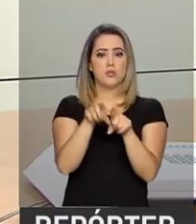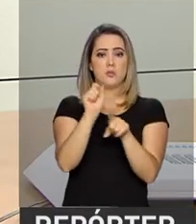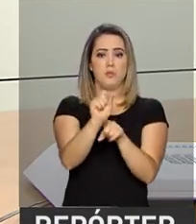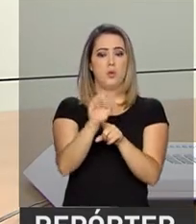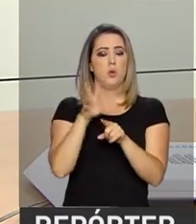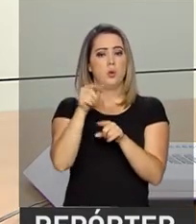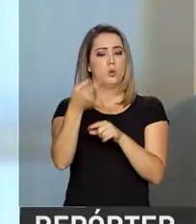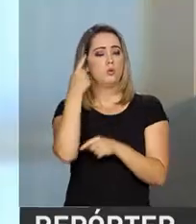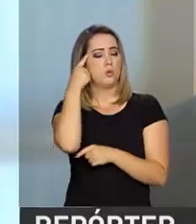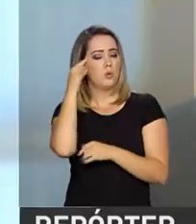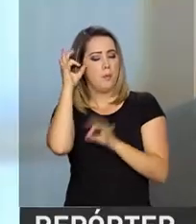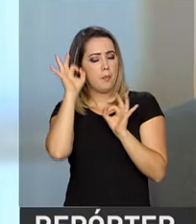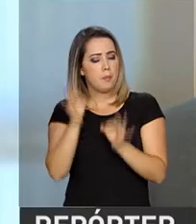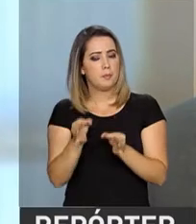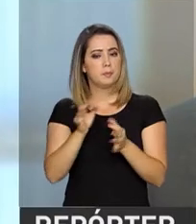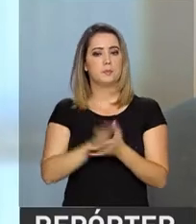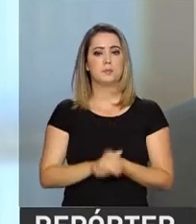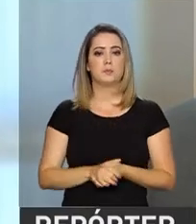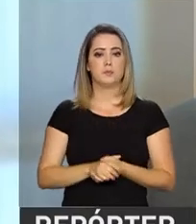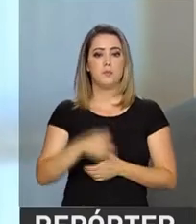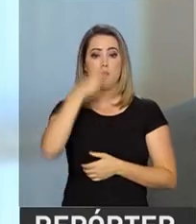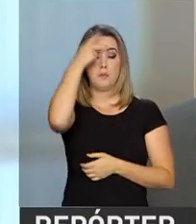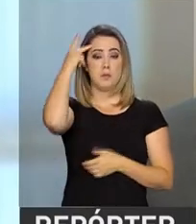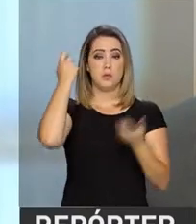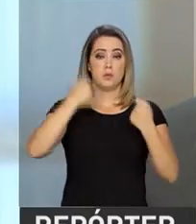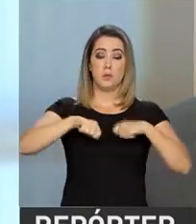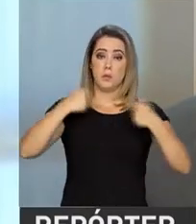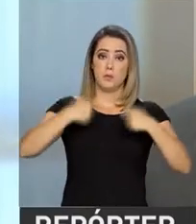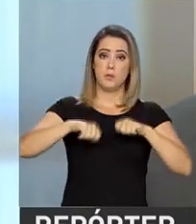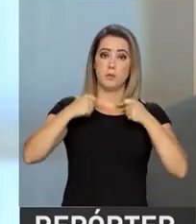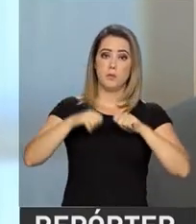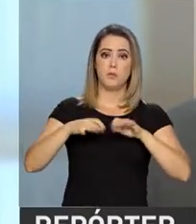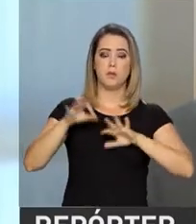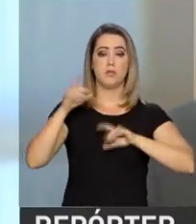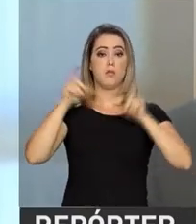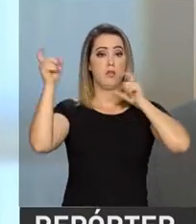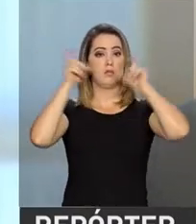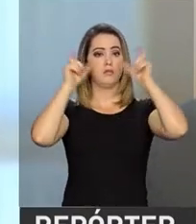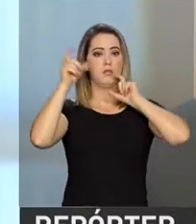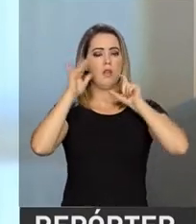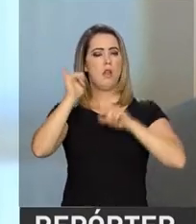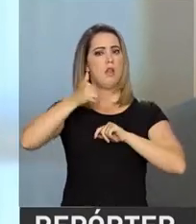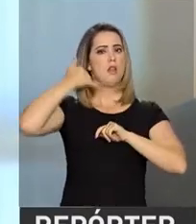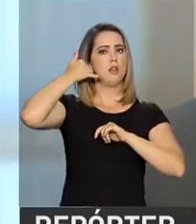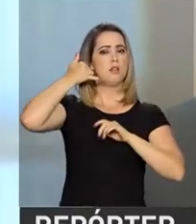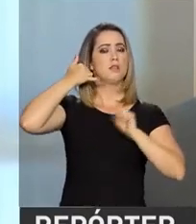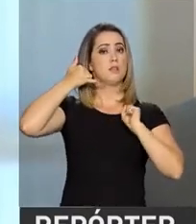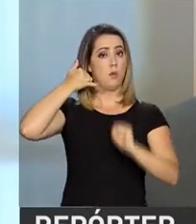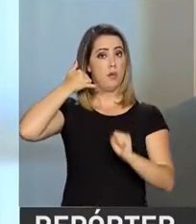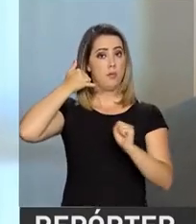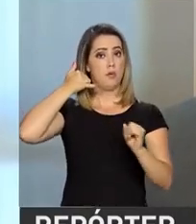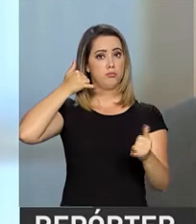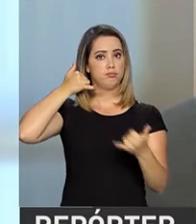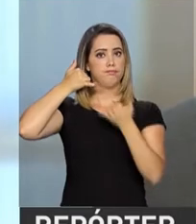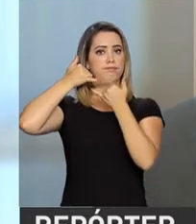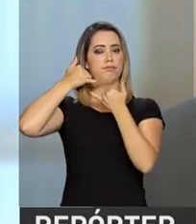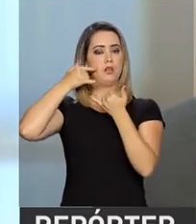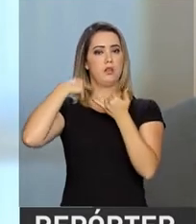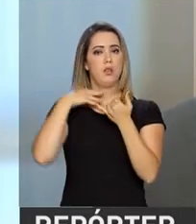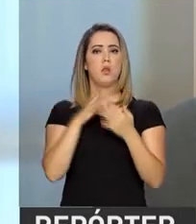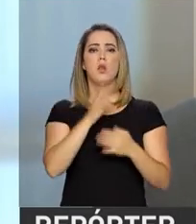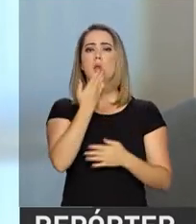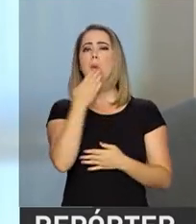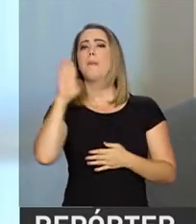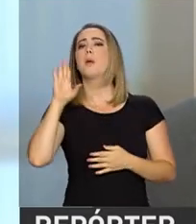Tudo bem pensado. Eles têm que ficar muito atentos a ligações que eles possam vir a receber em que se